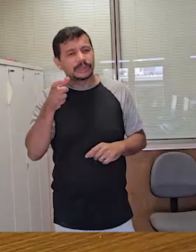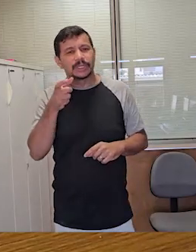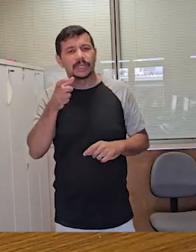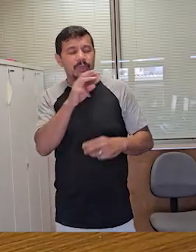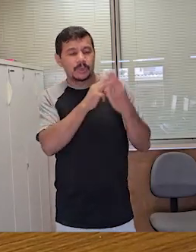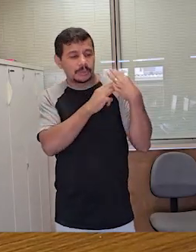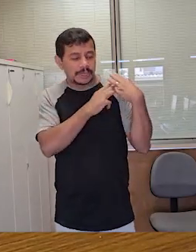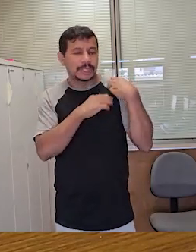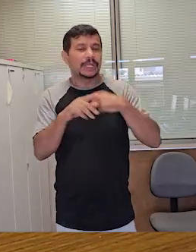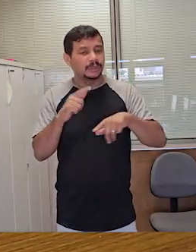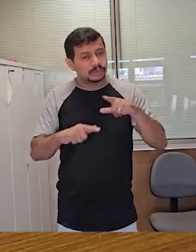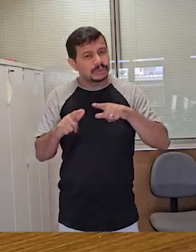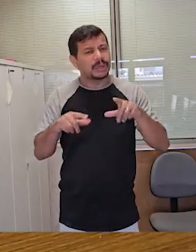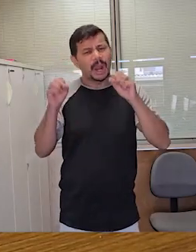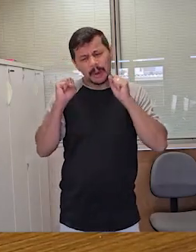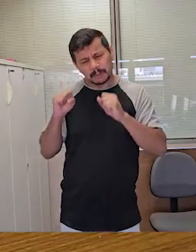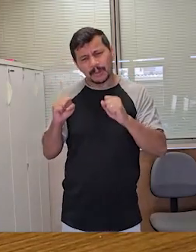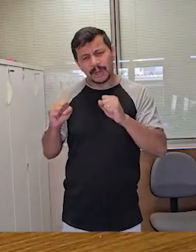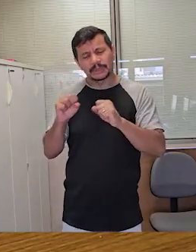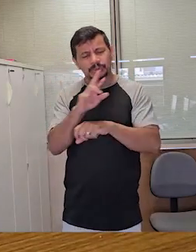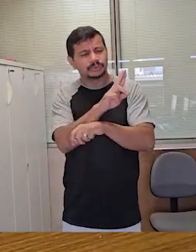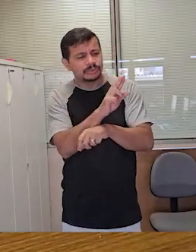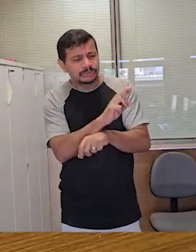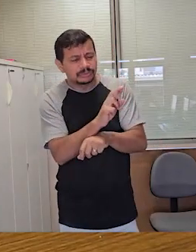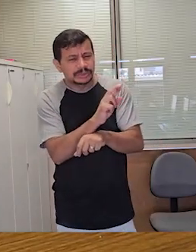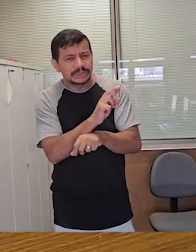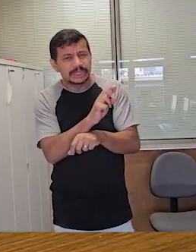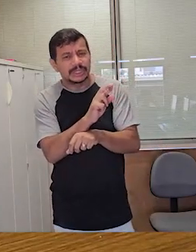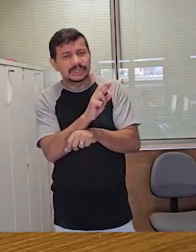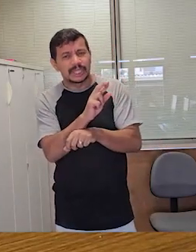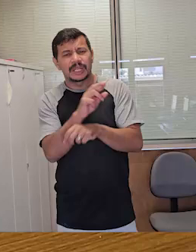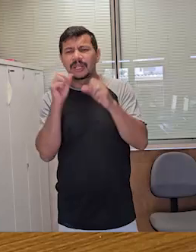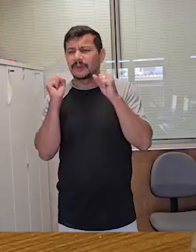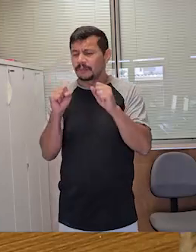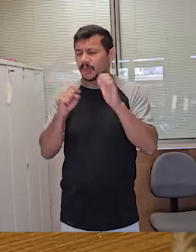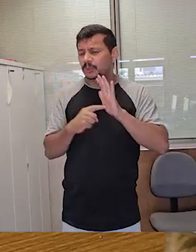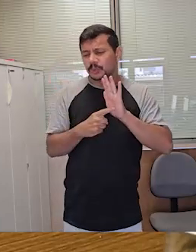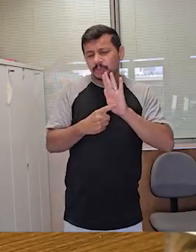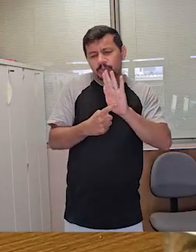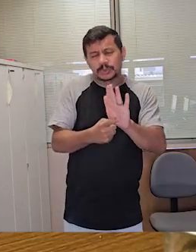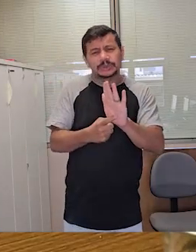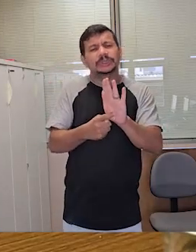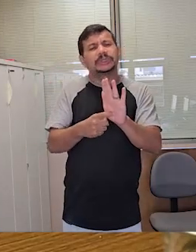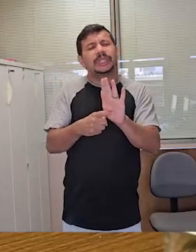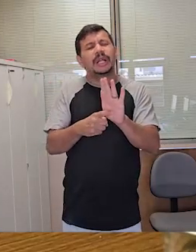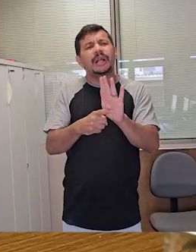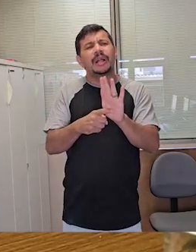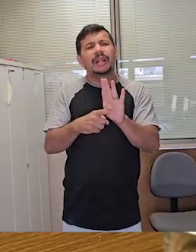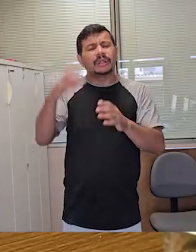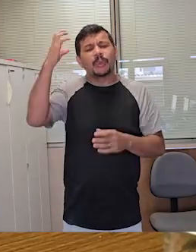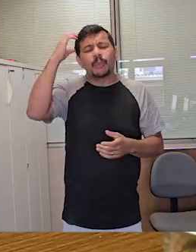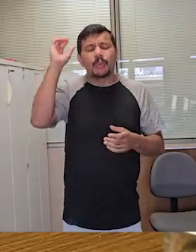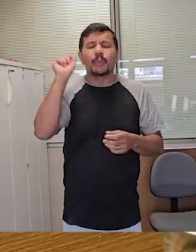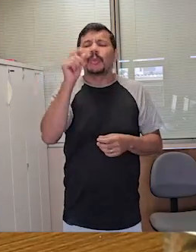o Ministério do Trabalho possa de fato fazer uma fiscalização, possa mostrar de fato de quem que é a culpa